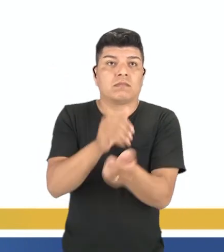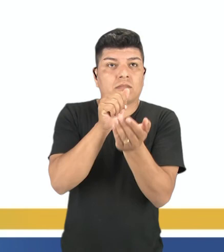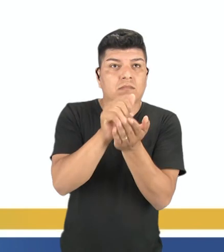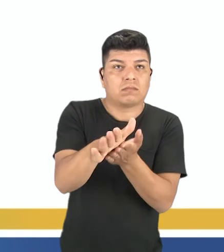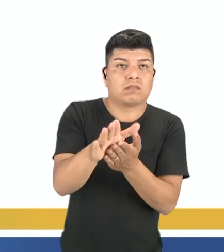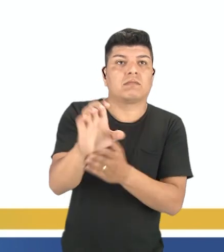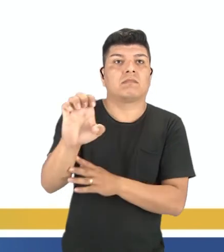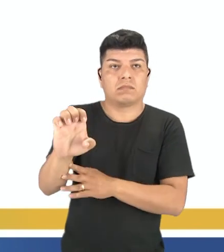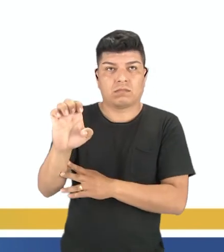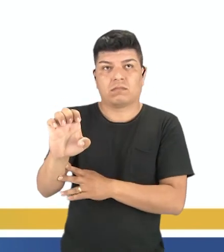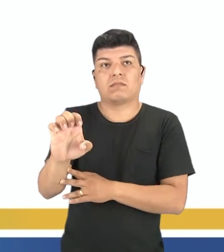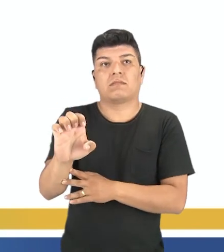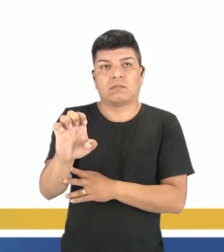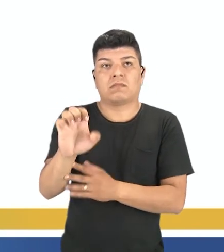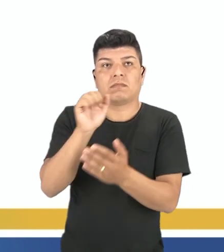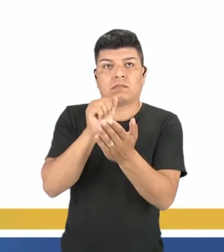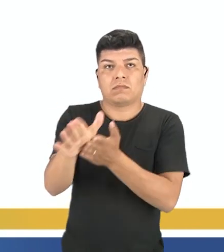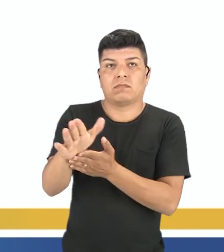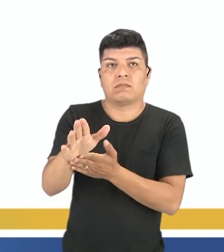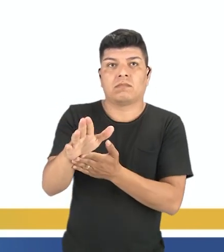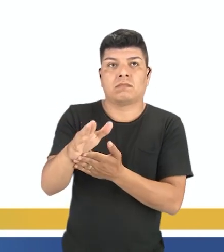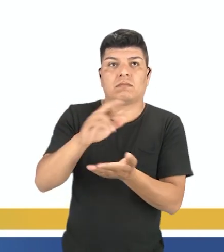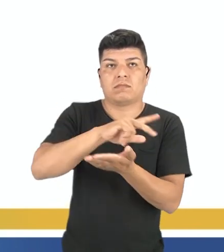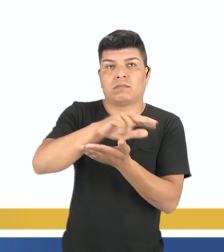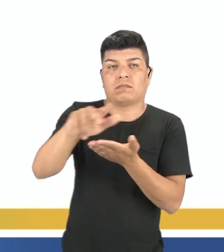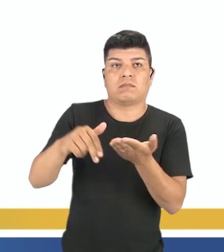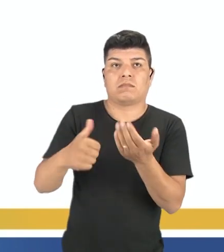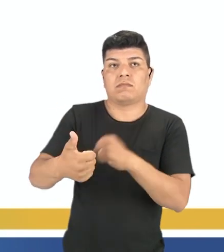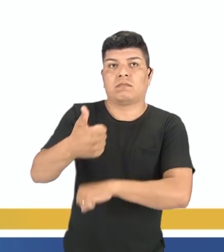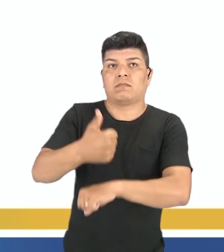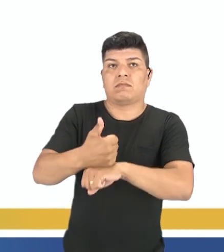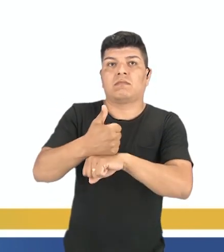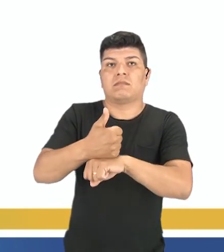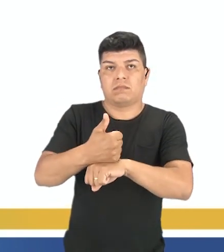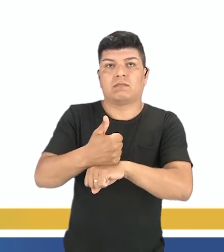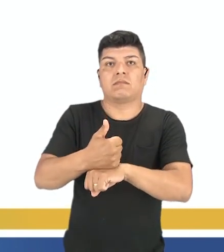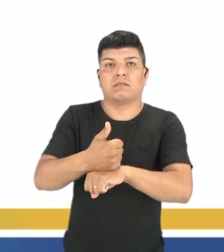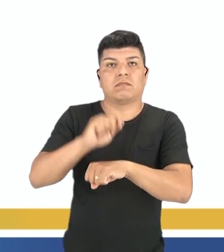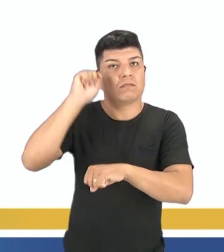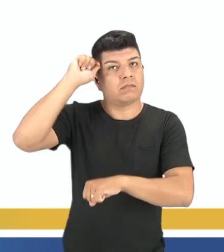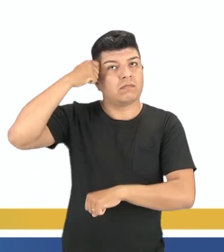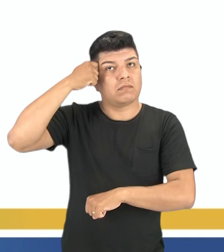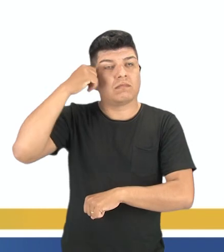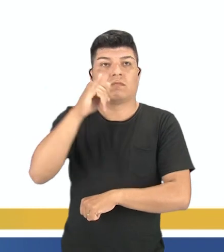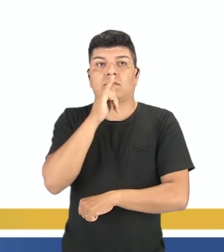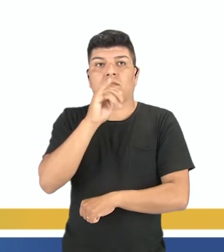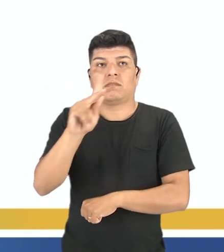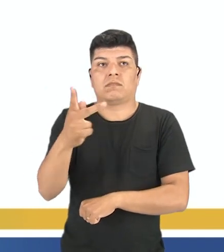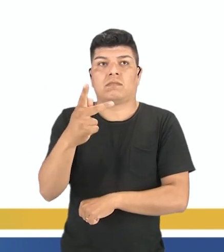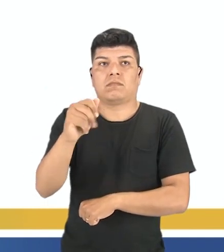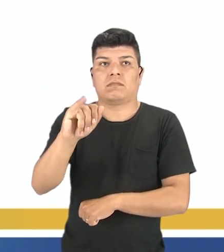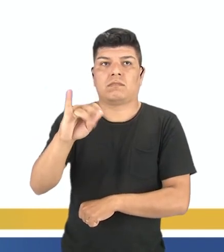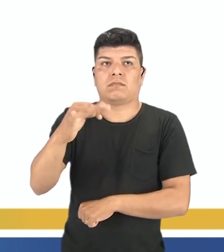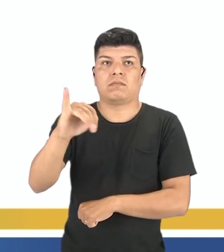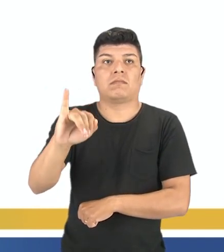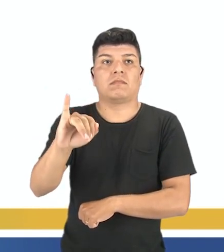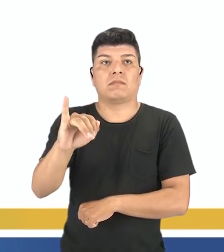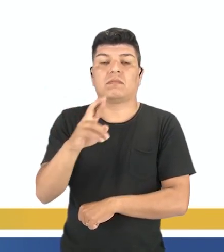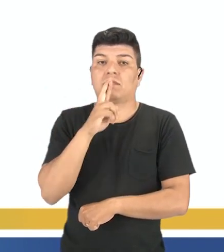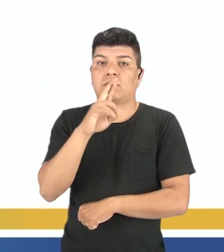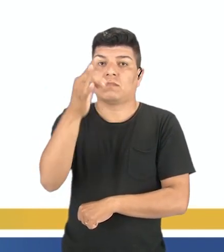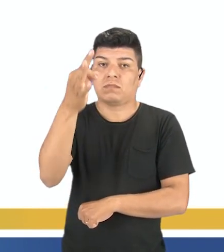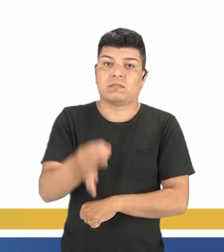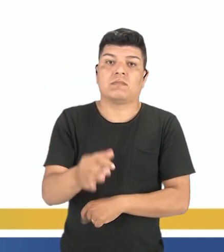vários líderes negros independentistas que defendiam a implantação de uma república negra, a exemplo do Haiti. A resposta letra